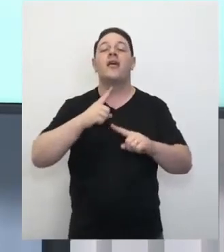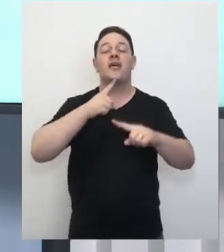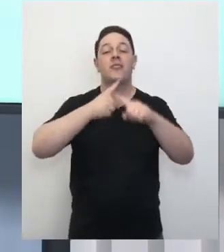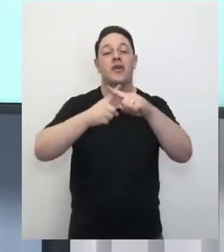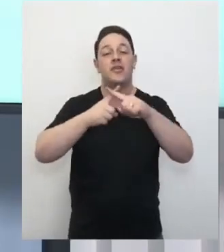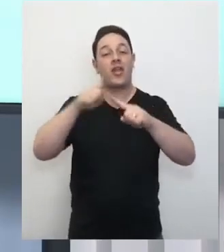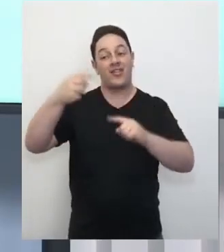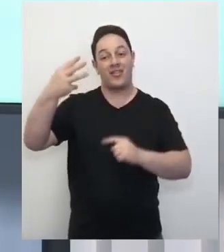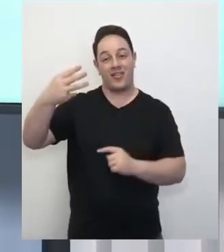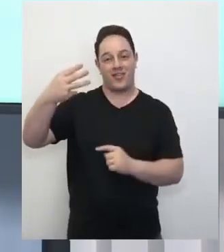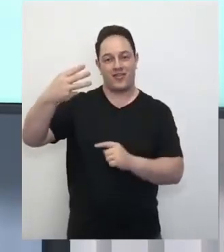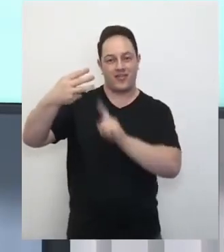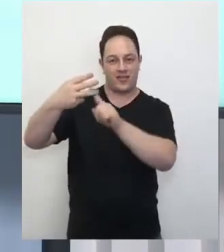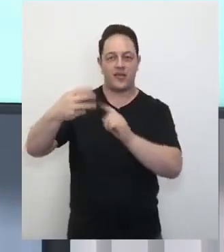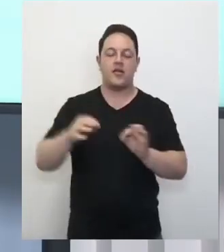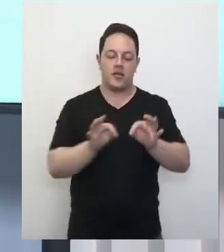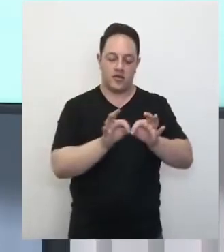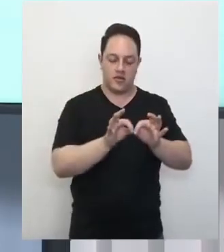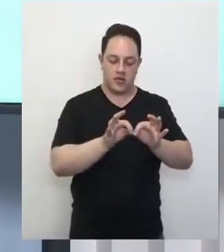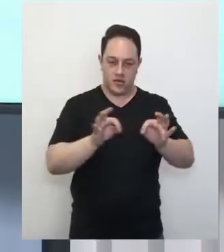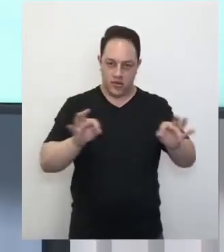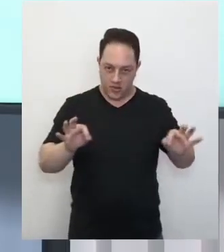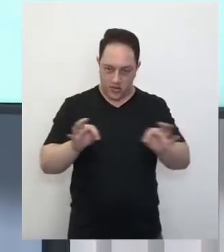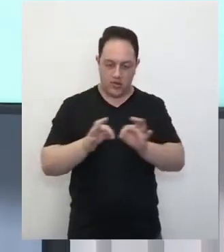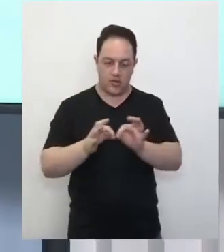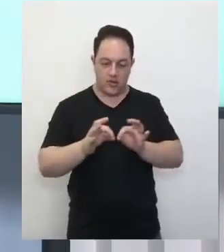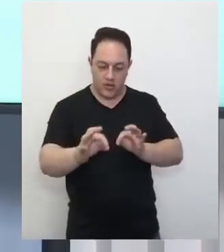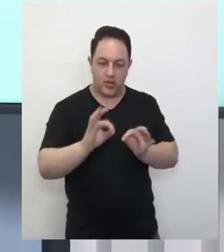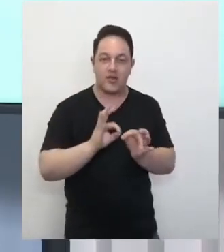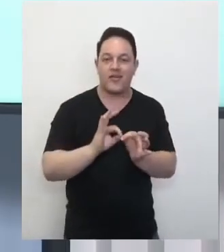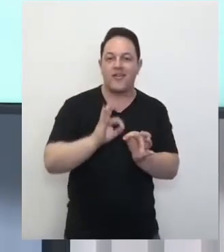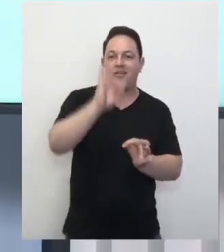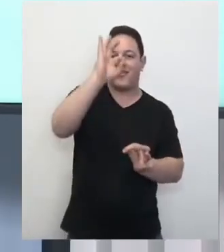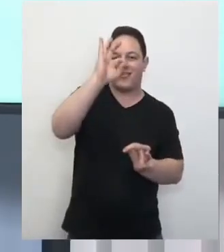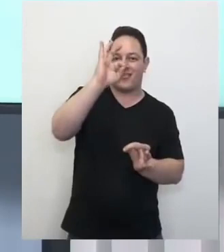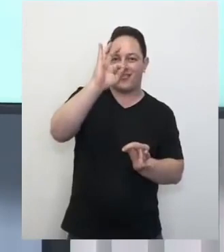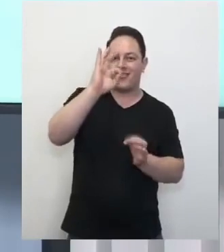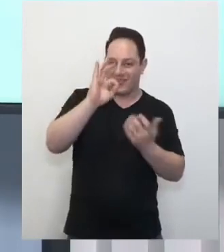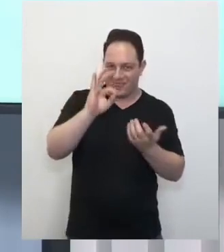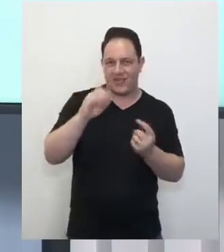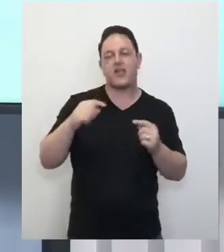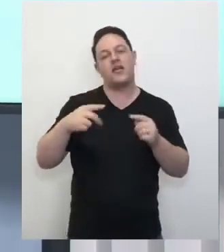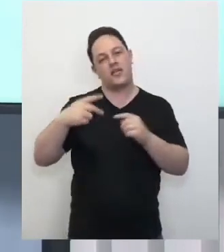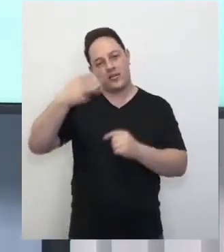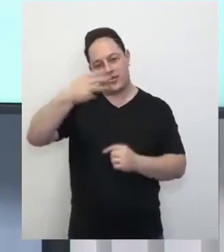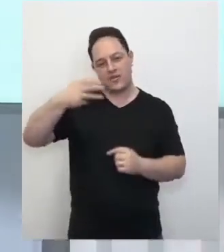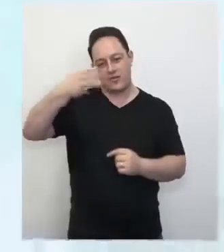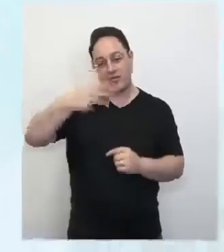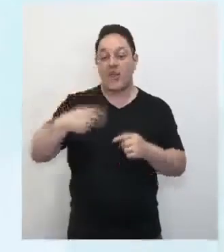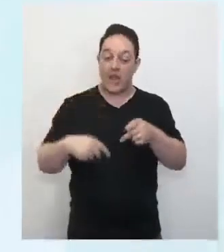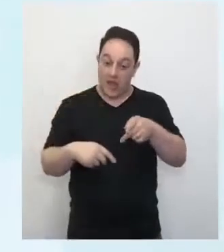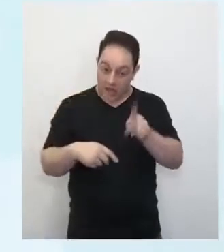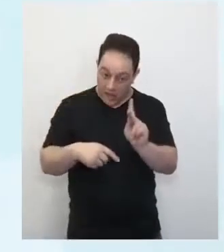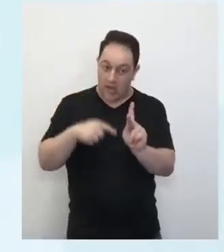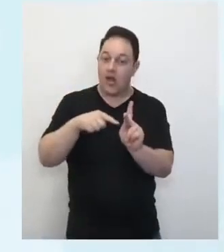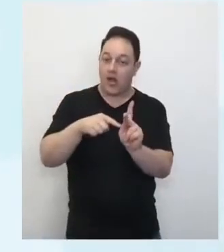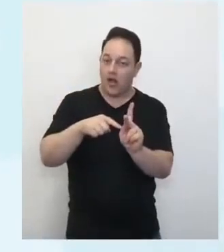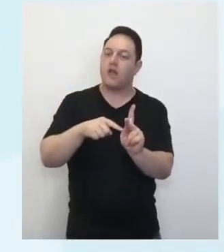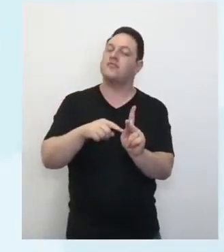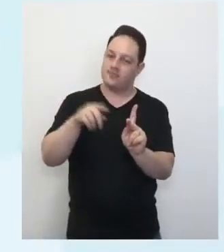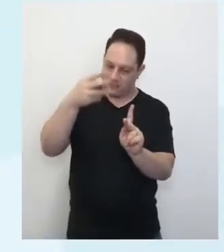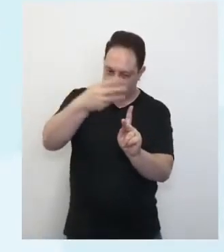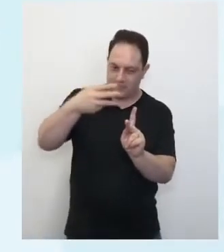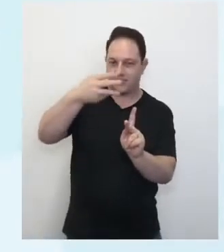três medidas Largura comprimento e altura então o cá também estará